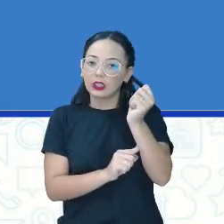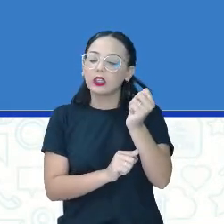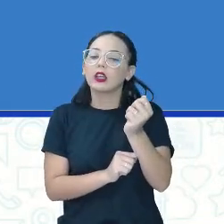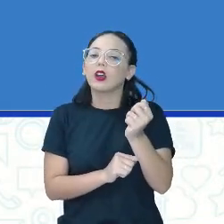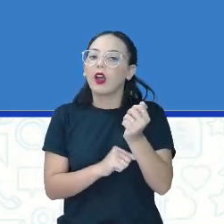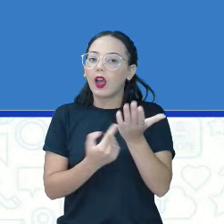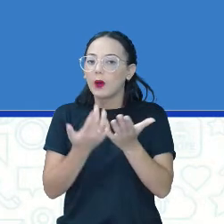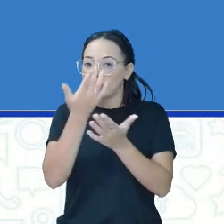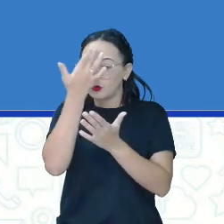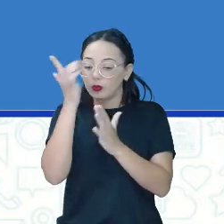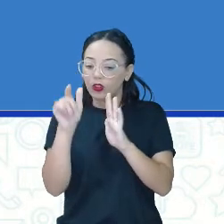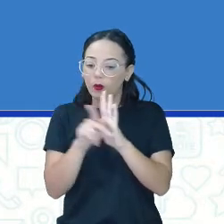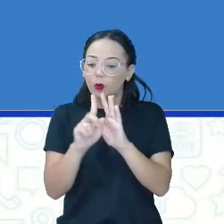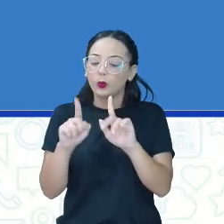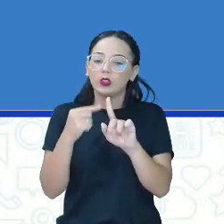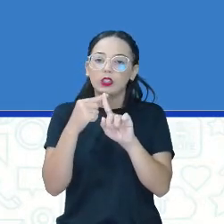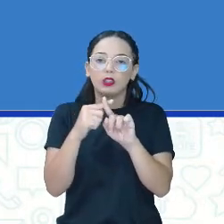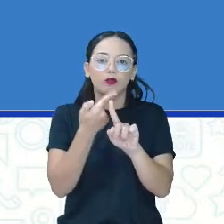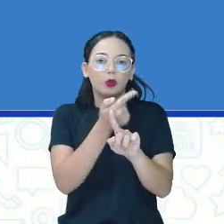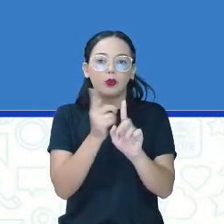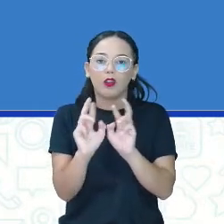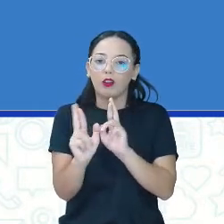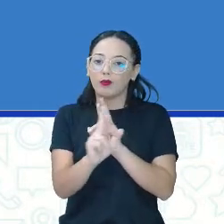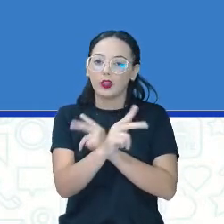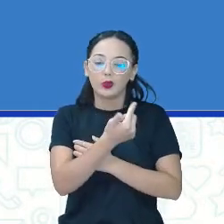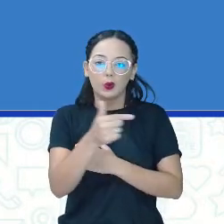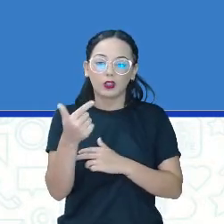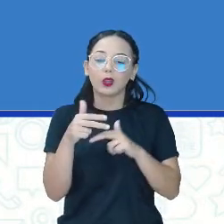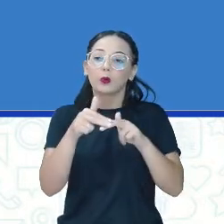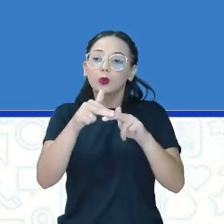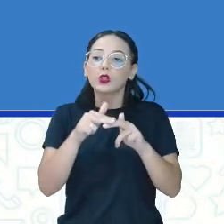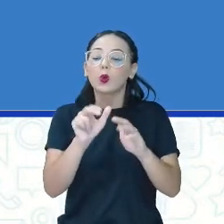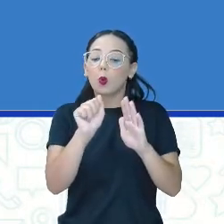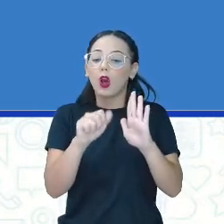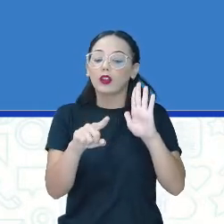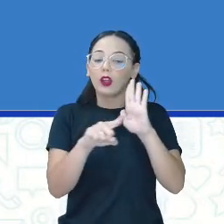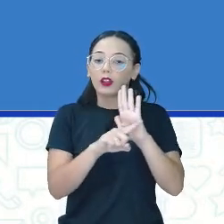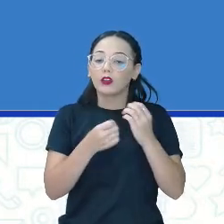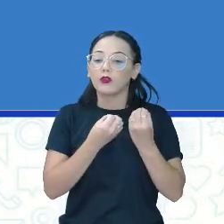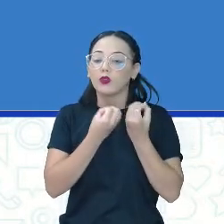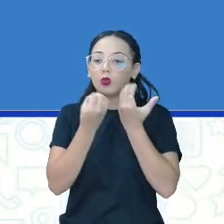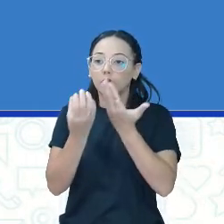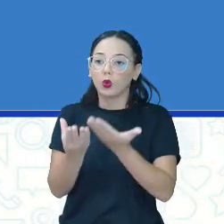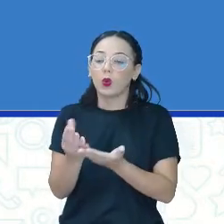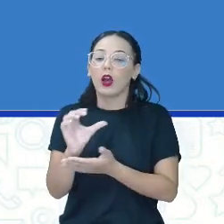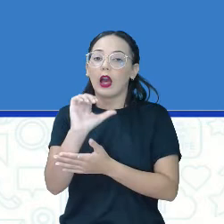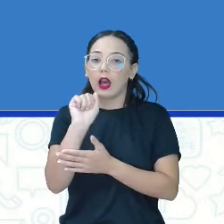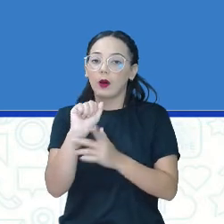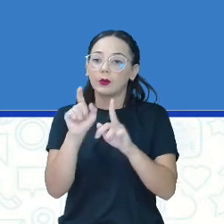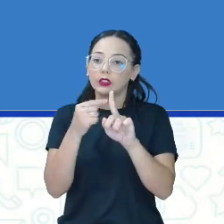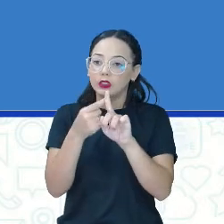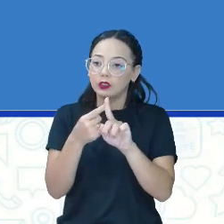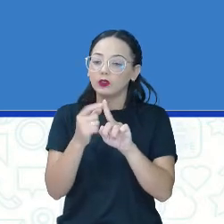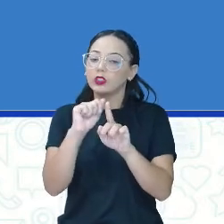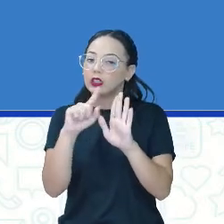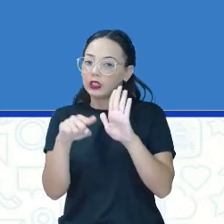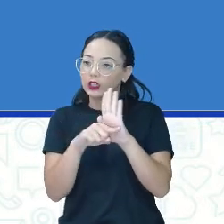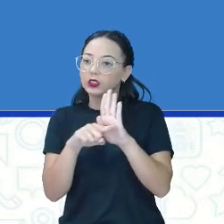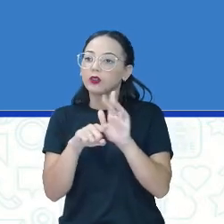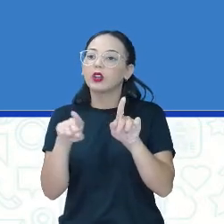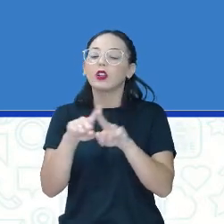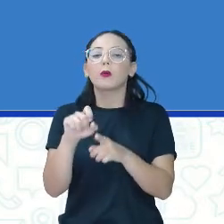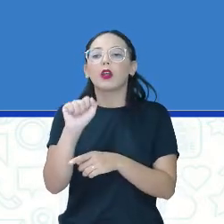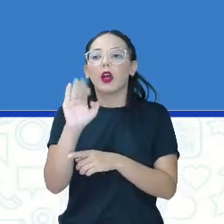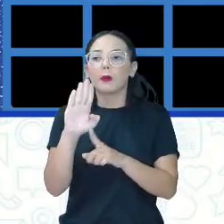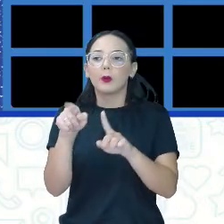os que são positivos, não tem diferença. Então, o A negativo doa para A positivo e negativo e